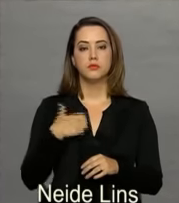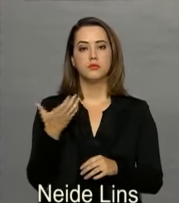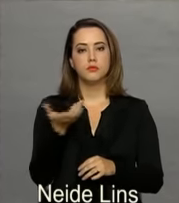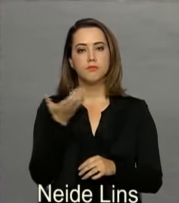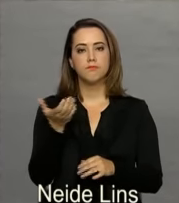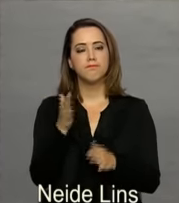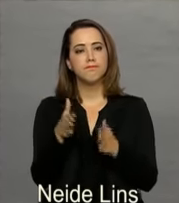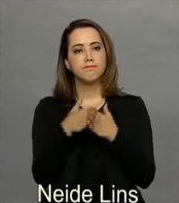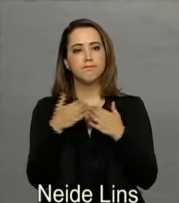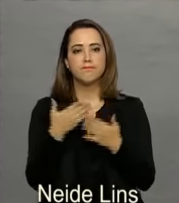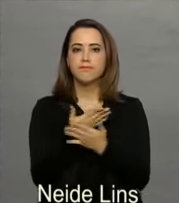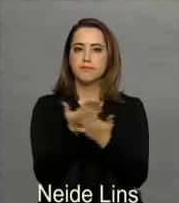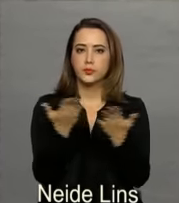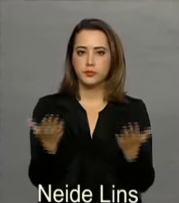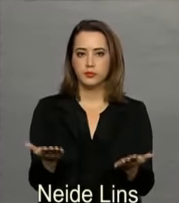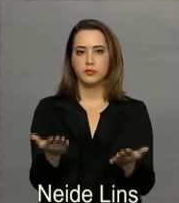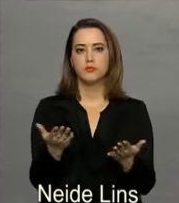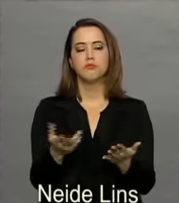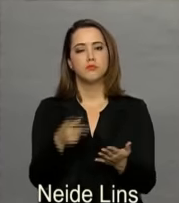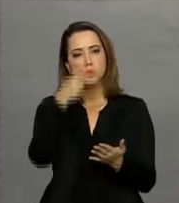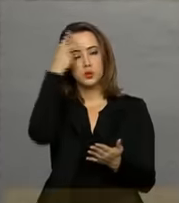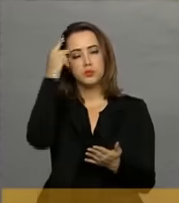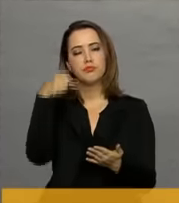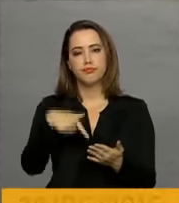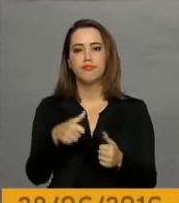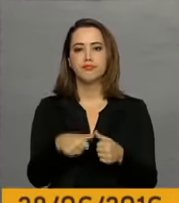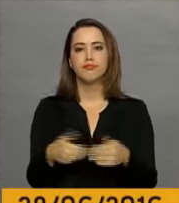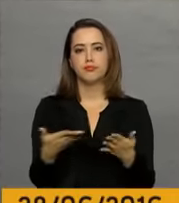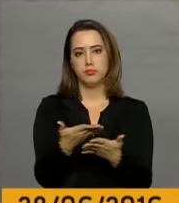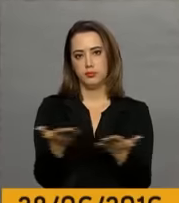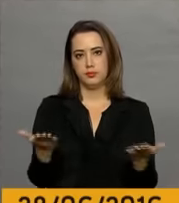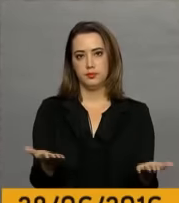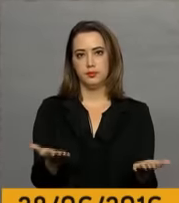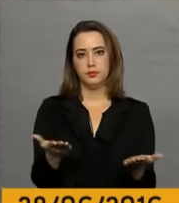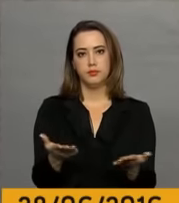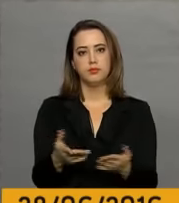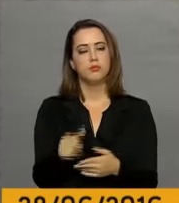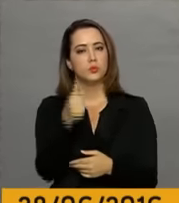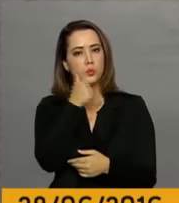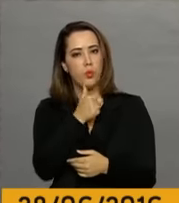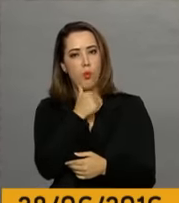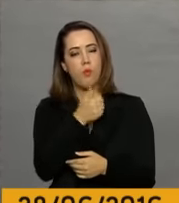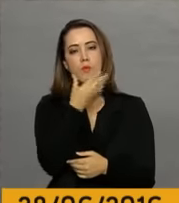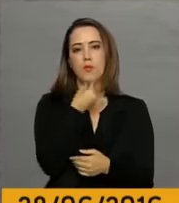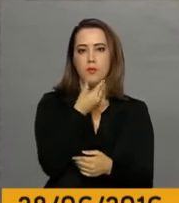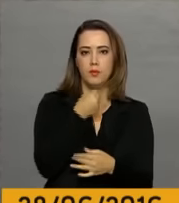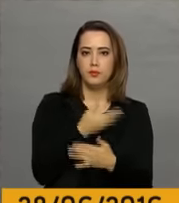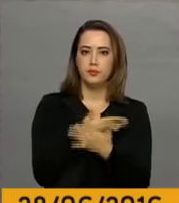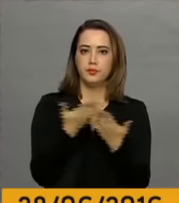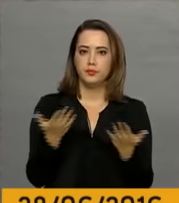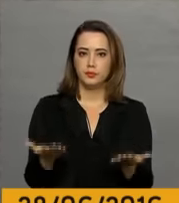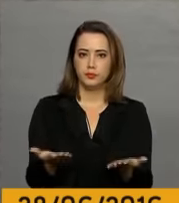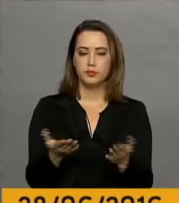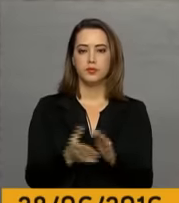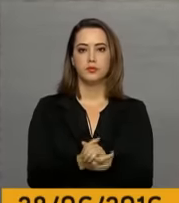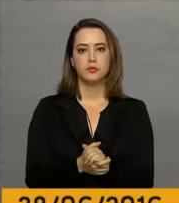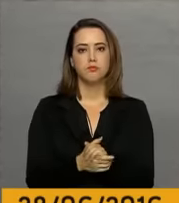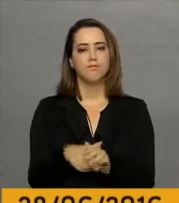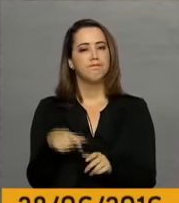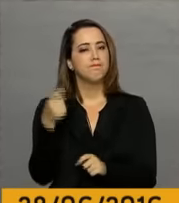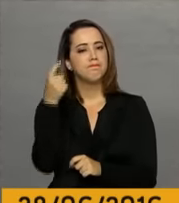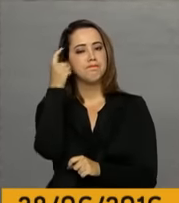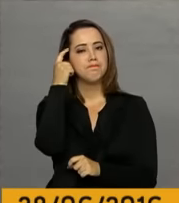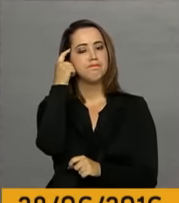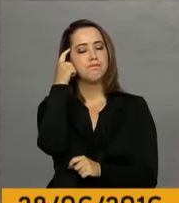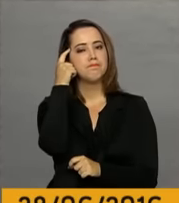eu queria pedir a todos aqueles que estão aqui as senhoras e aos senhores que